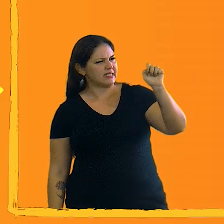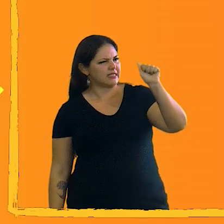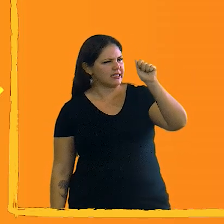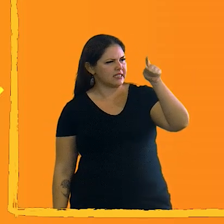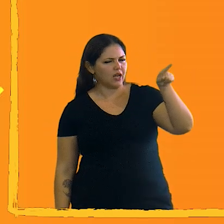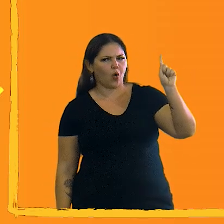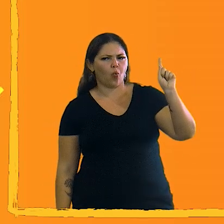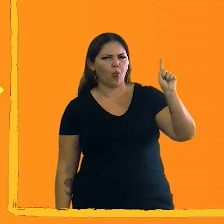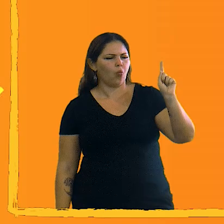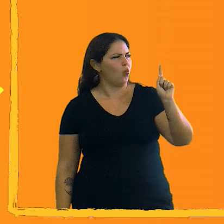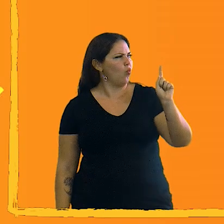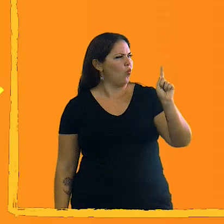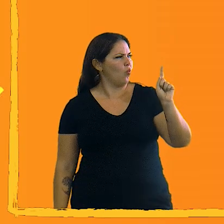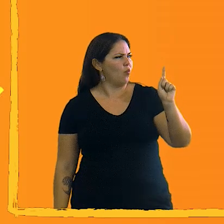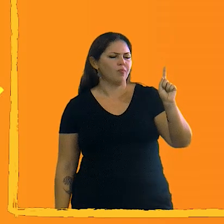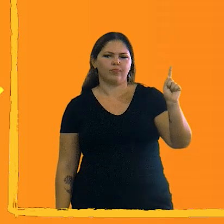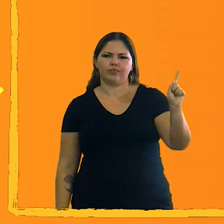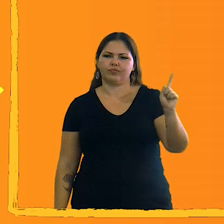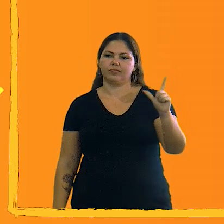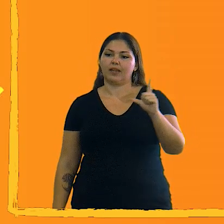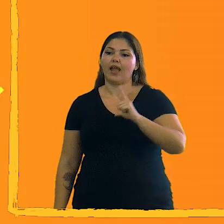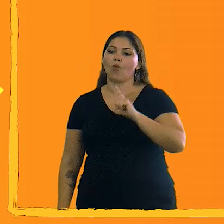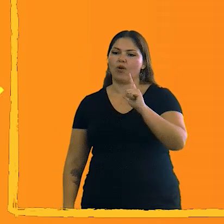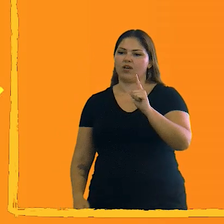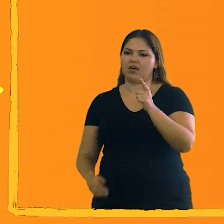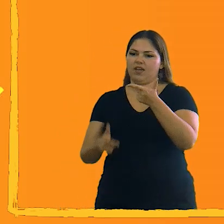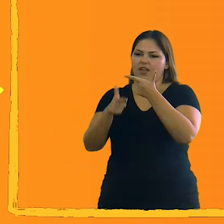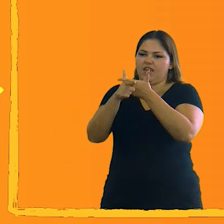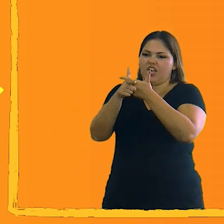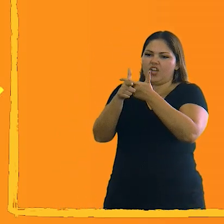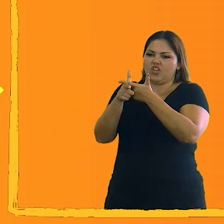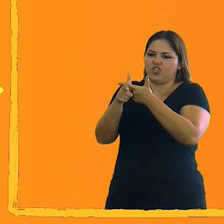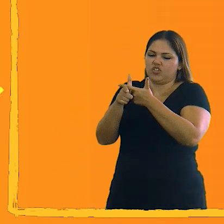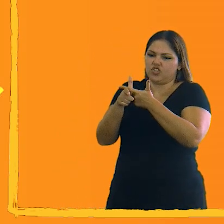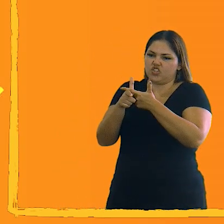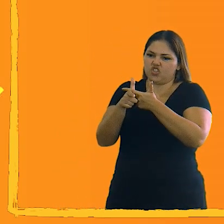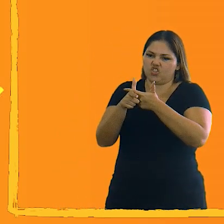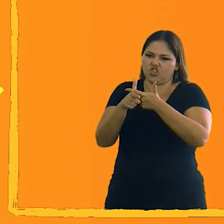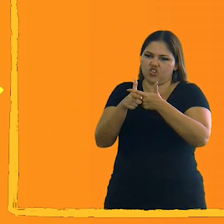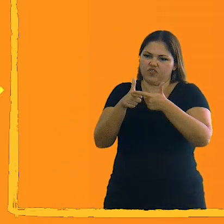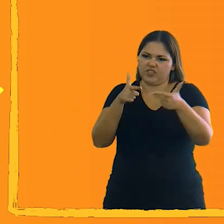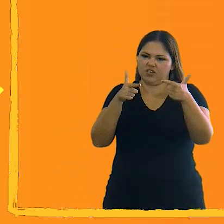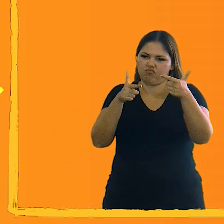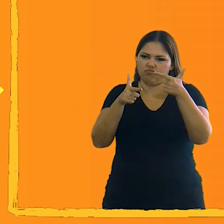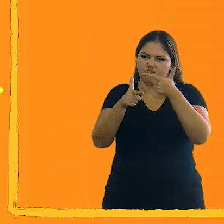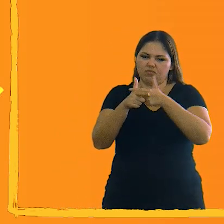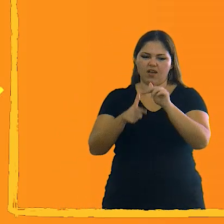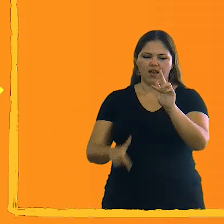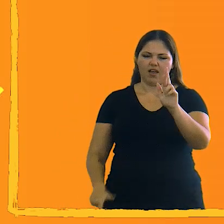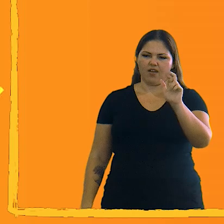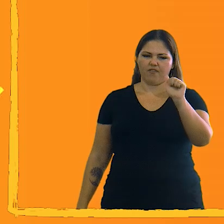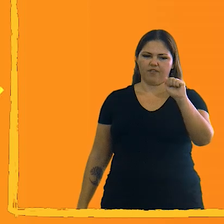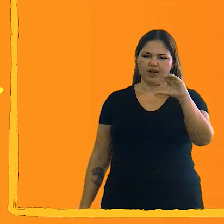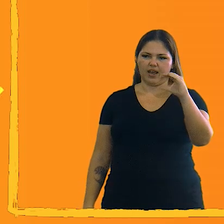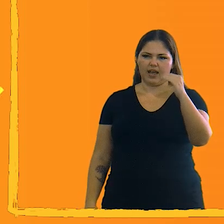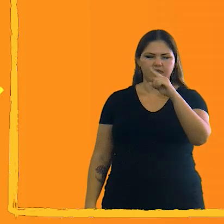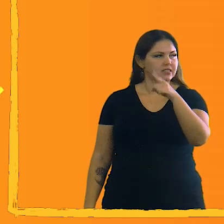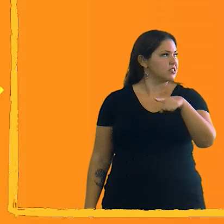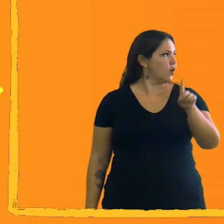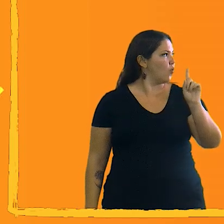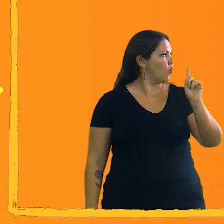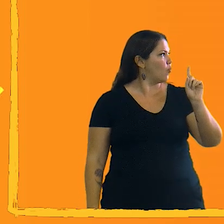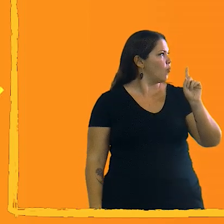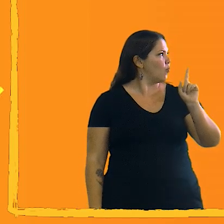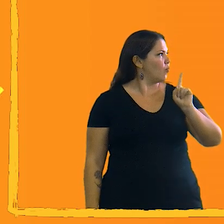falar em uma fração ou seja falou em razão ó divisão